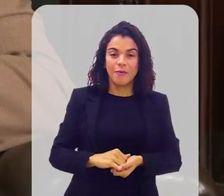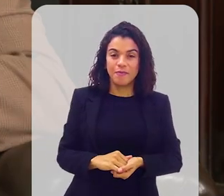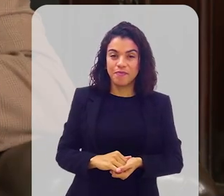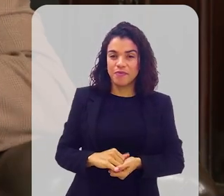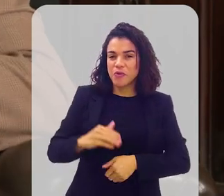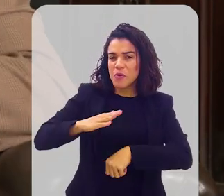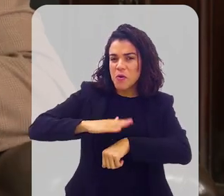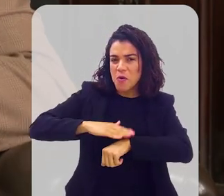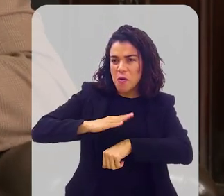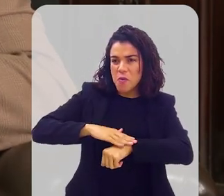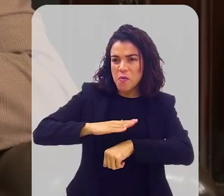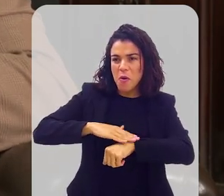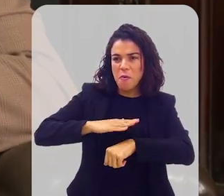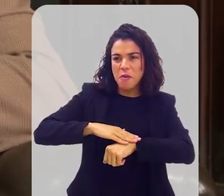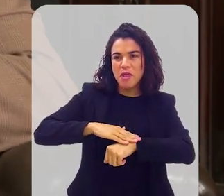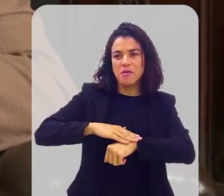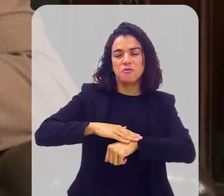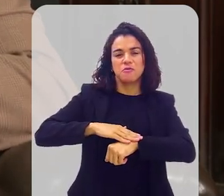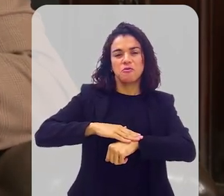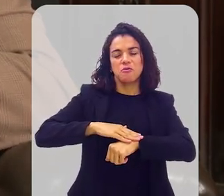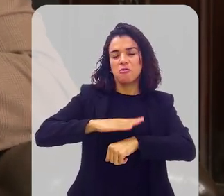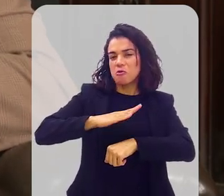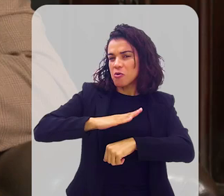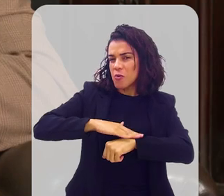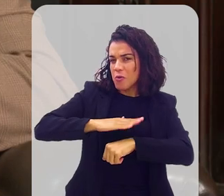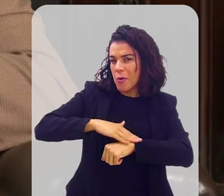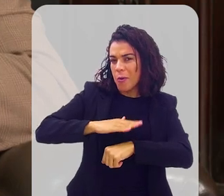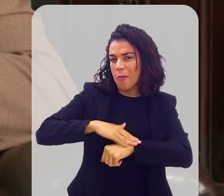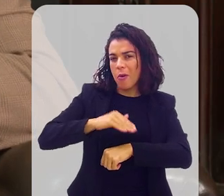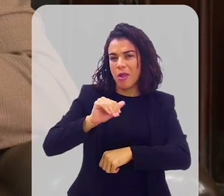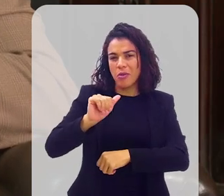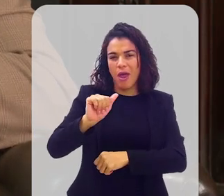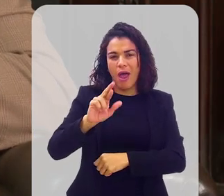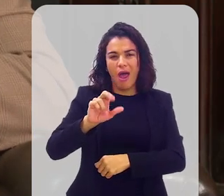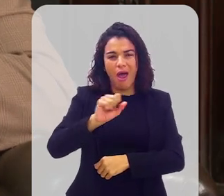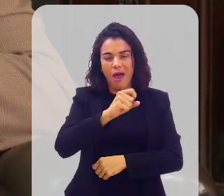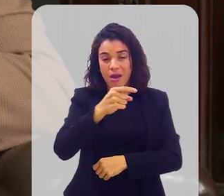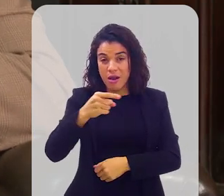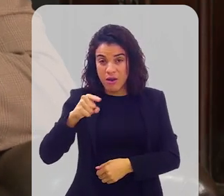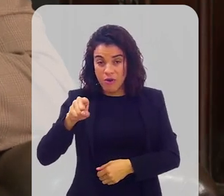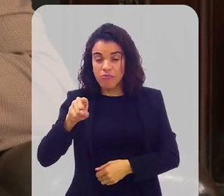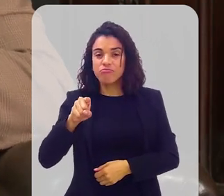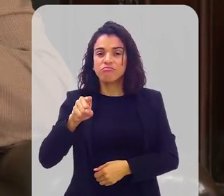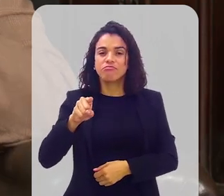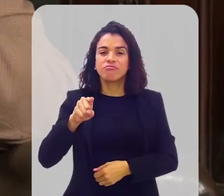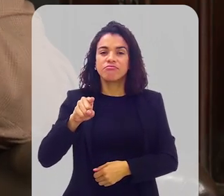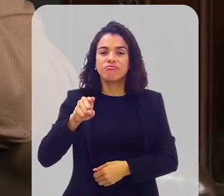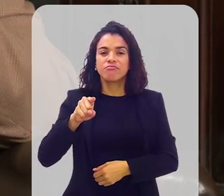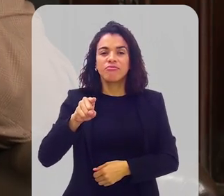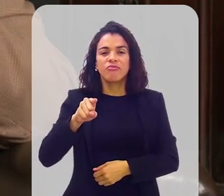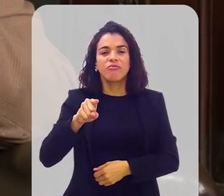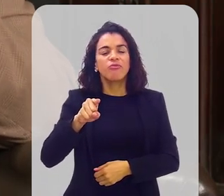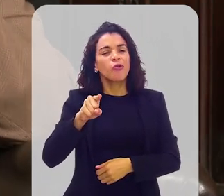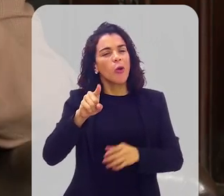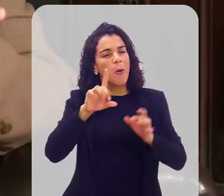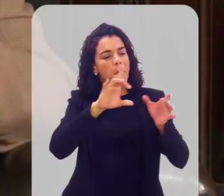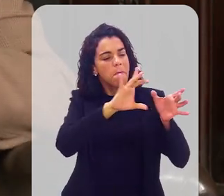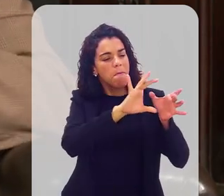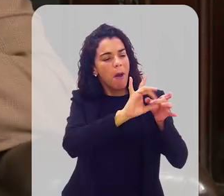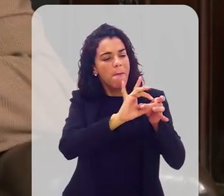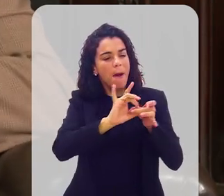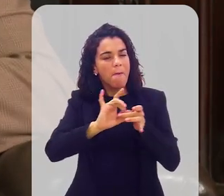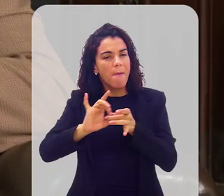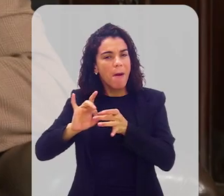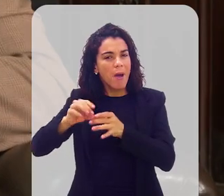quando Miriam, quando Arão foram contextualizar